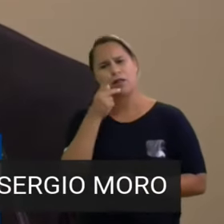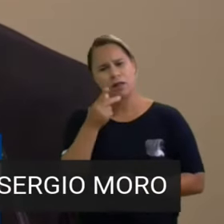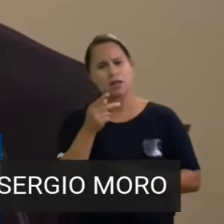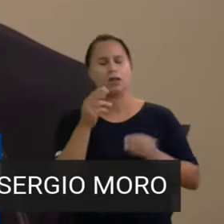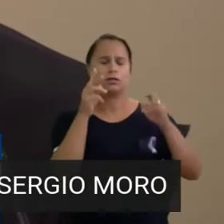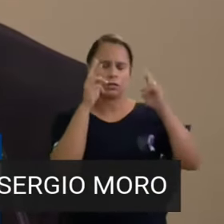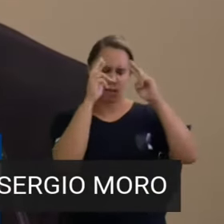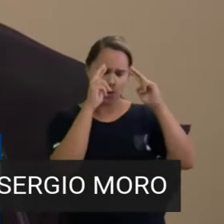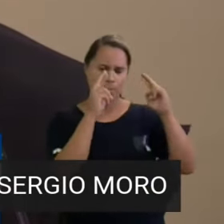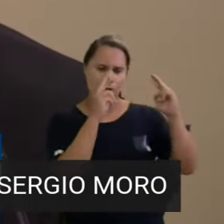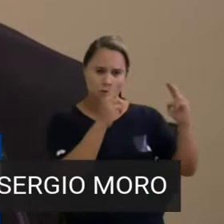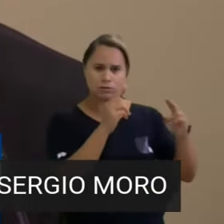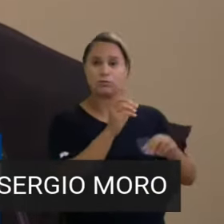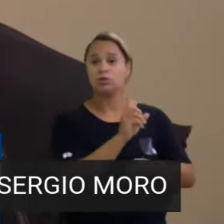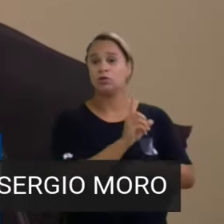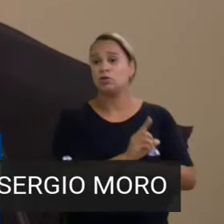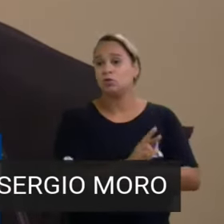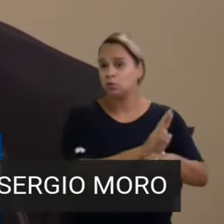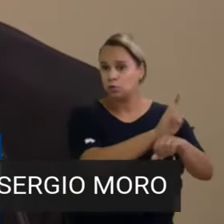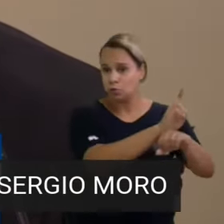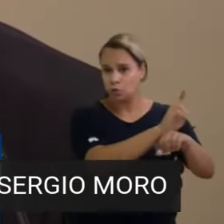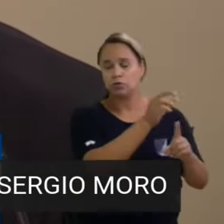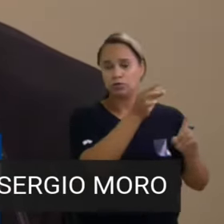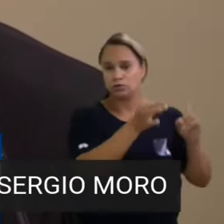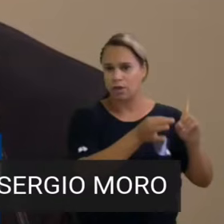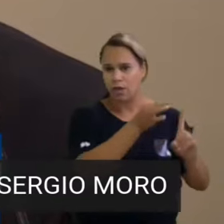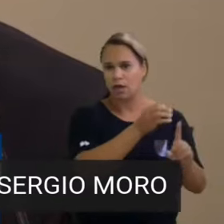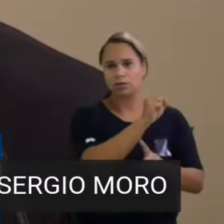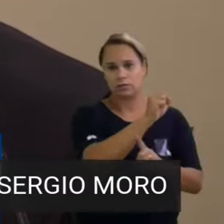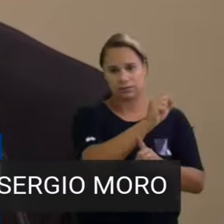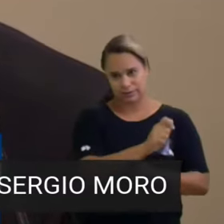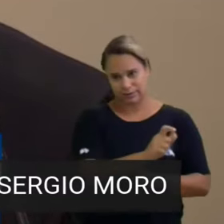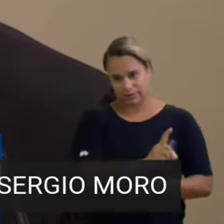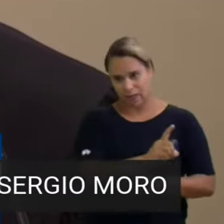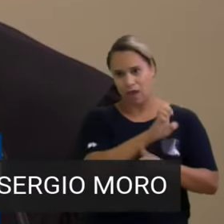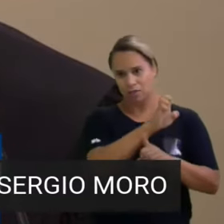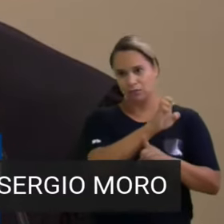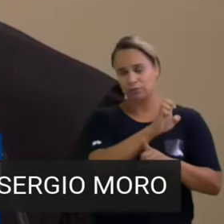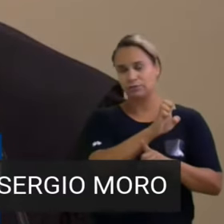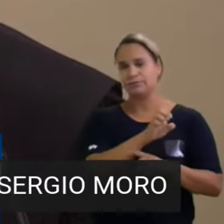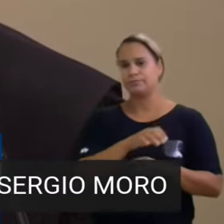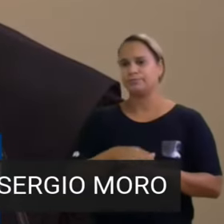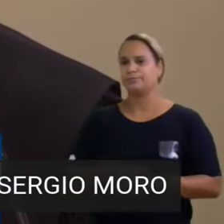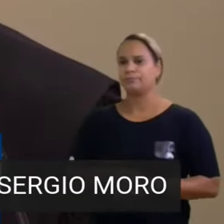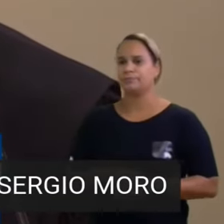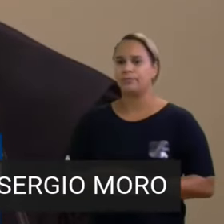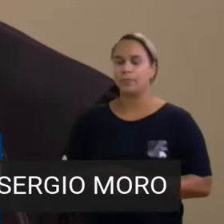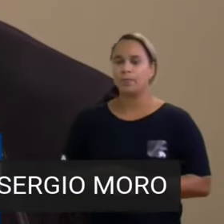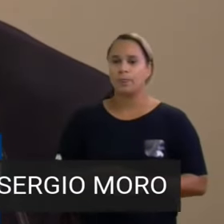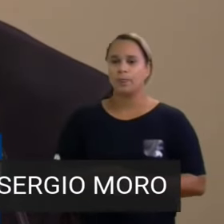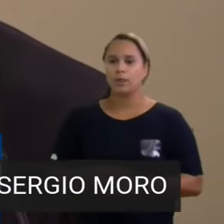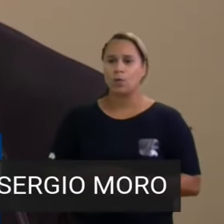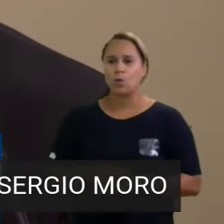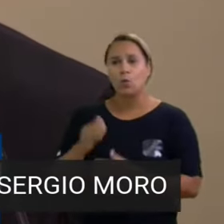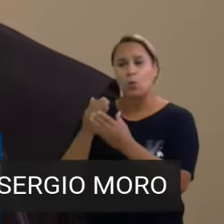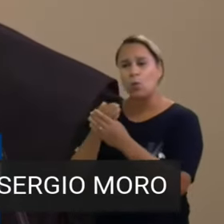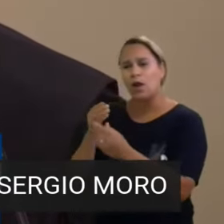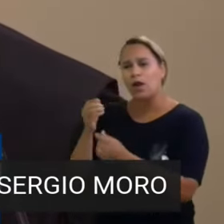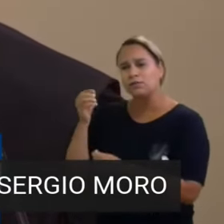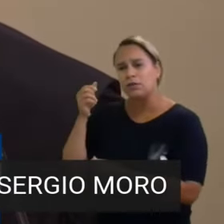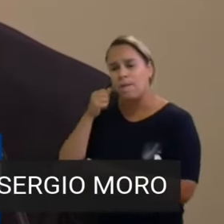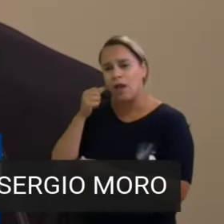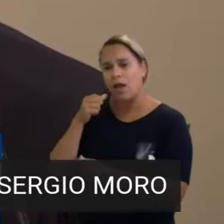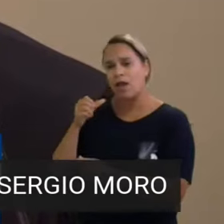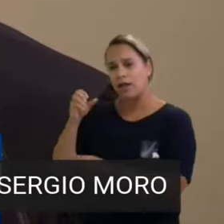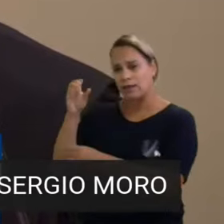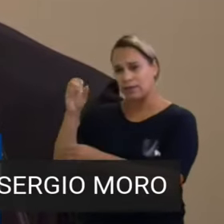ao Dr. ao Dr. SAD, o caso sea ruda não se aplica em nenhum momento aqui.